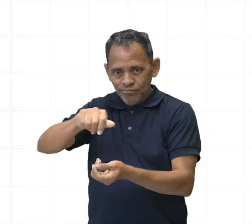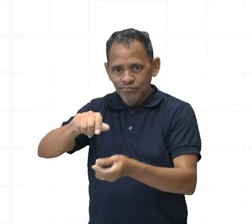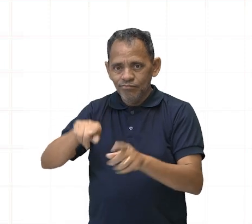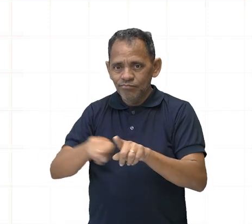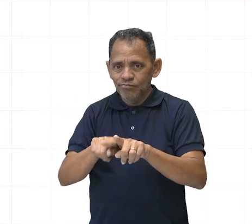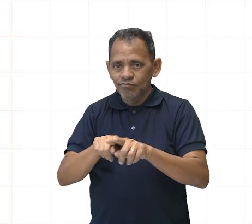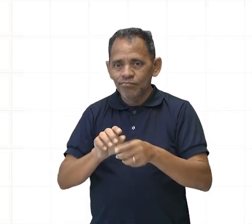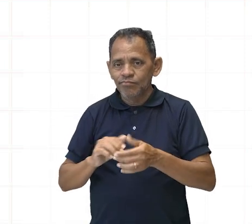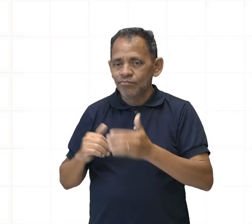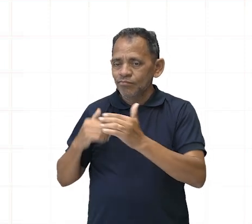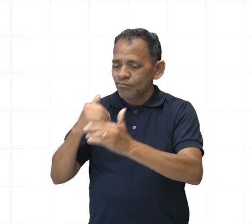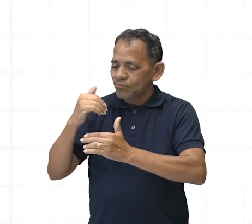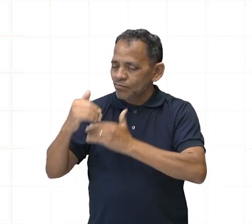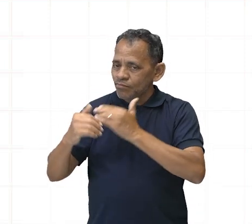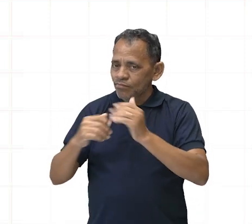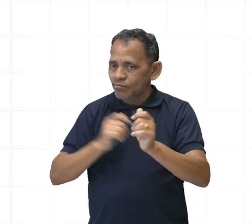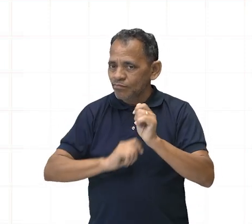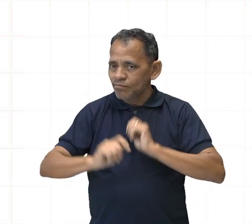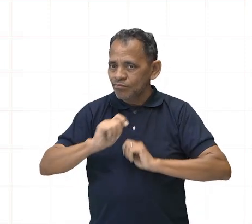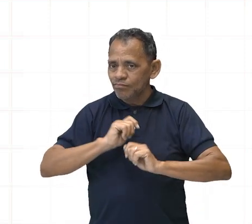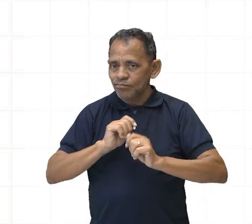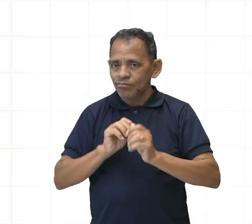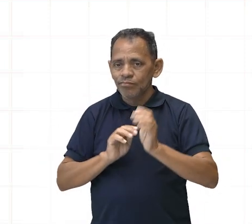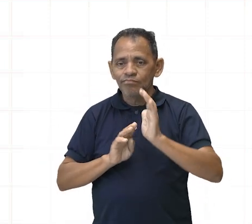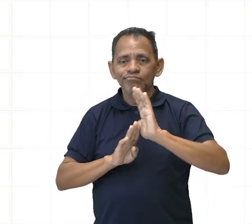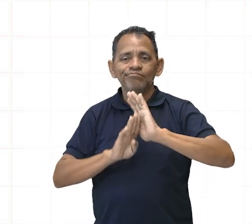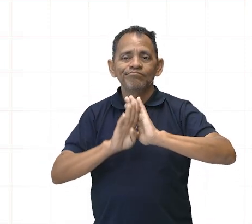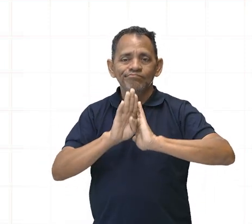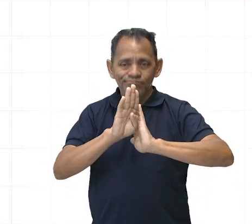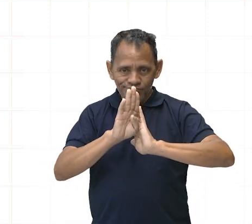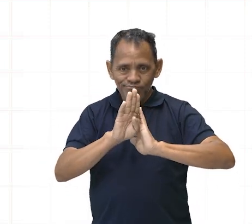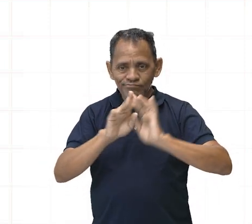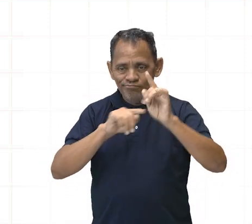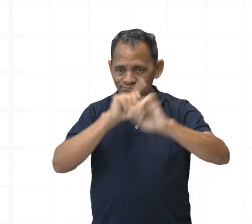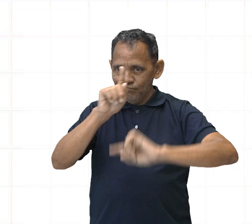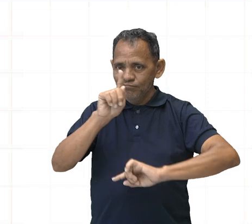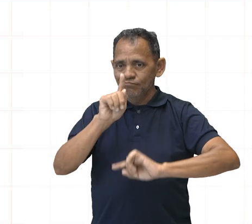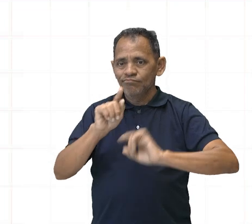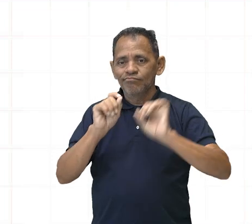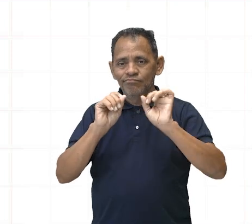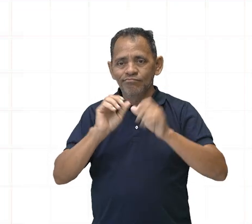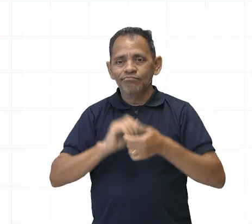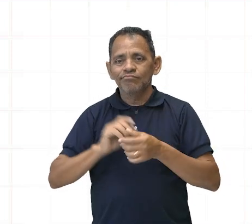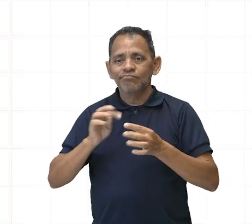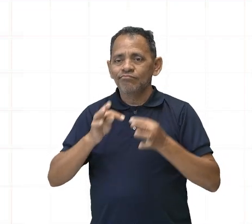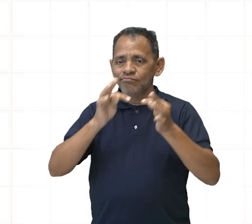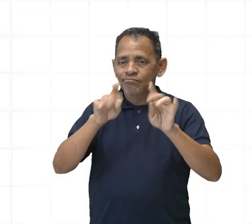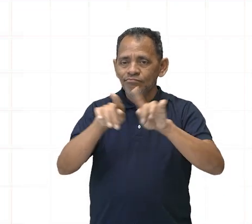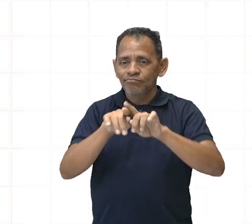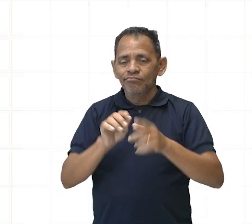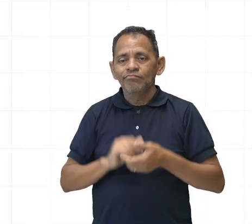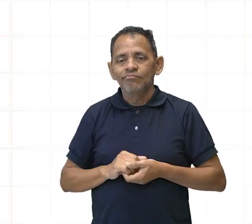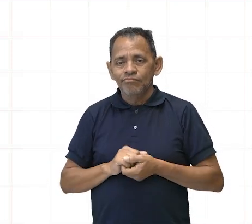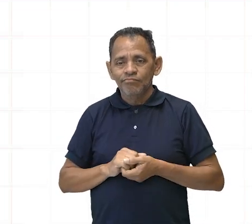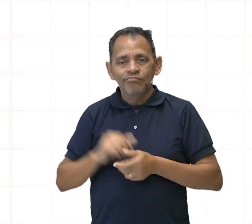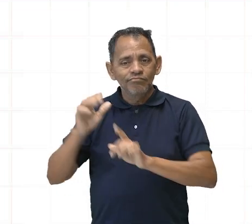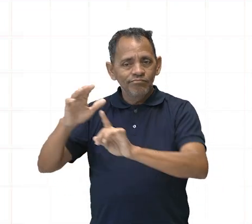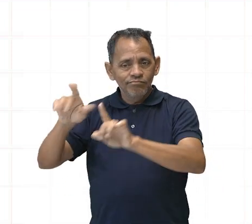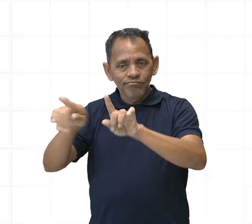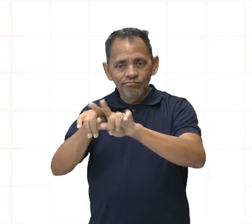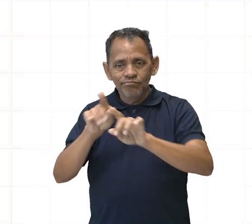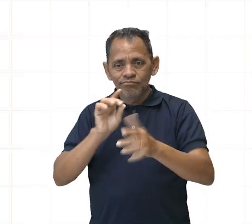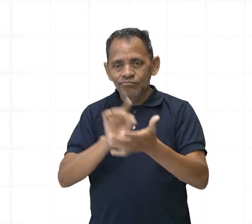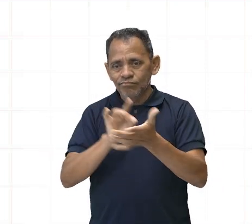O desenvolvimento econômico e os avanços tecnológicos também influenciam profundamente aí a maneira